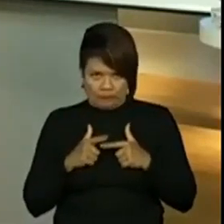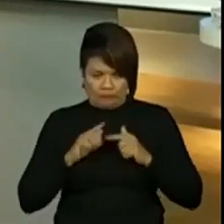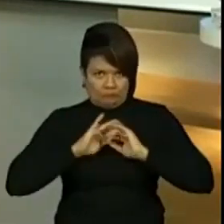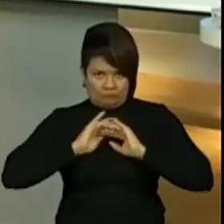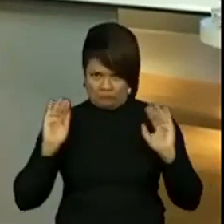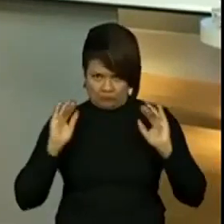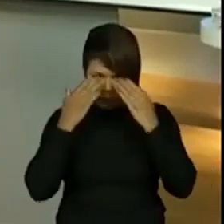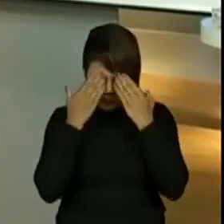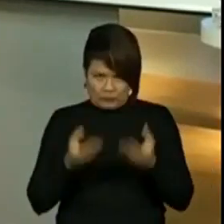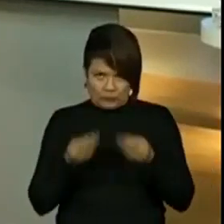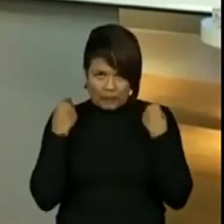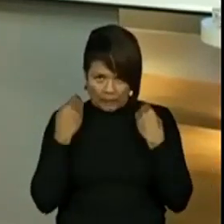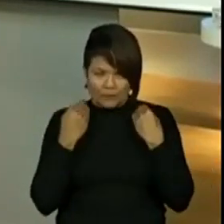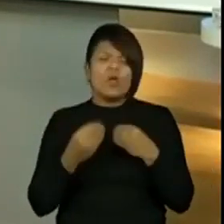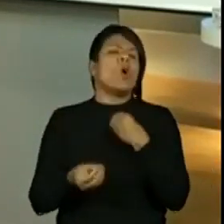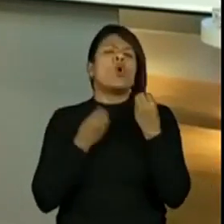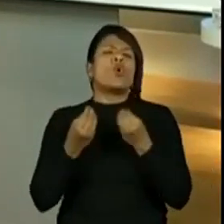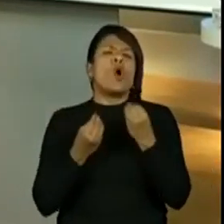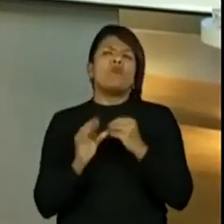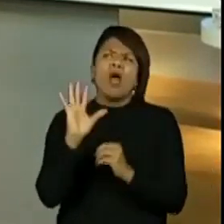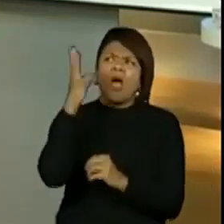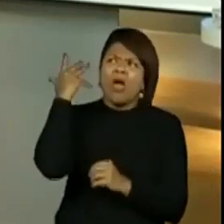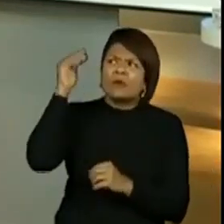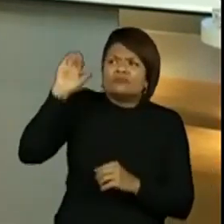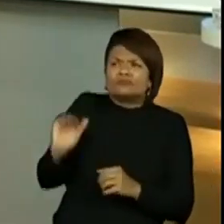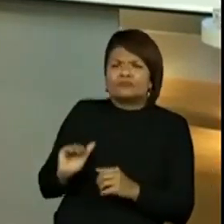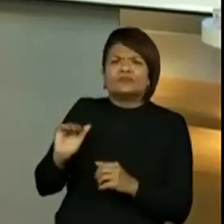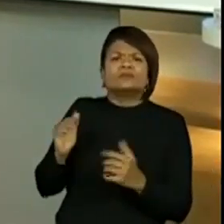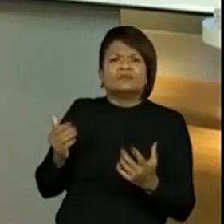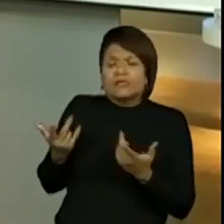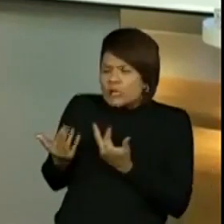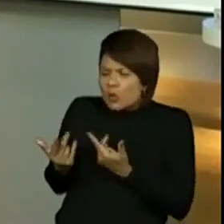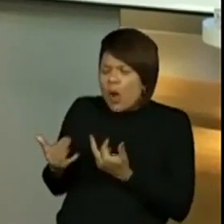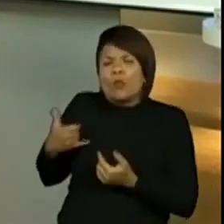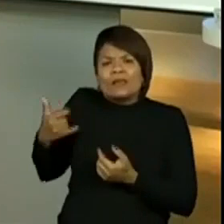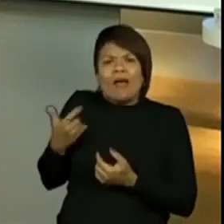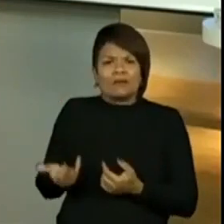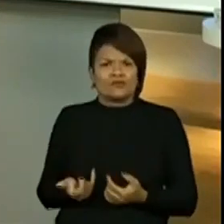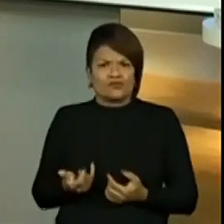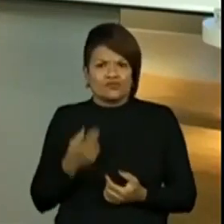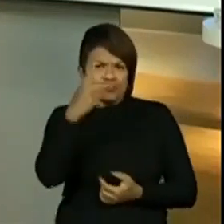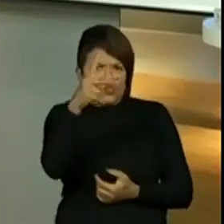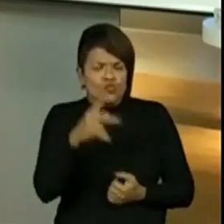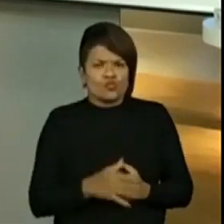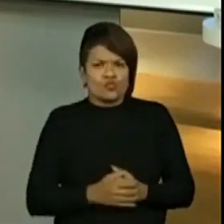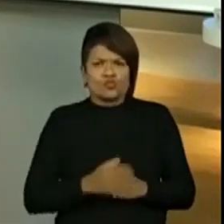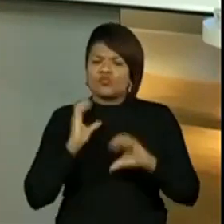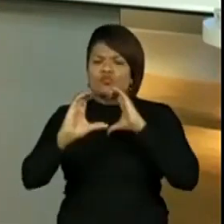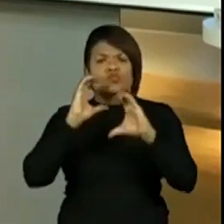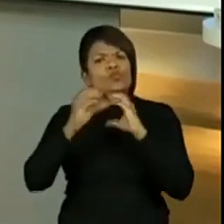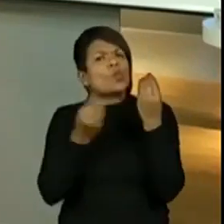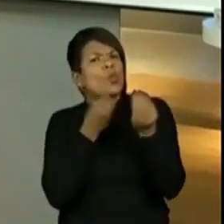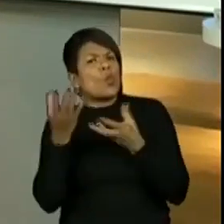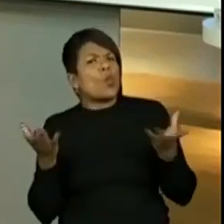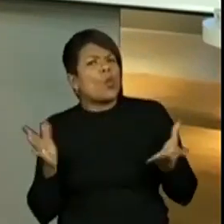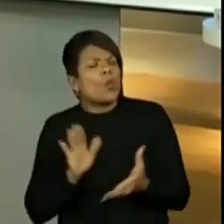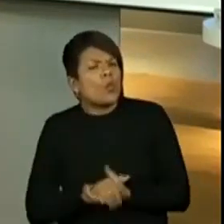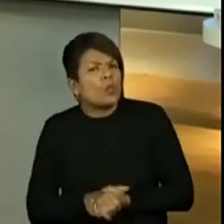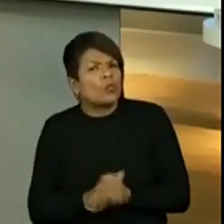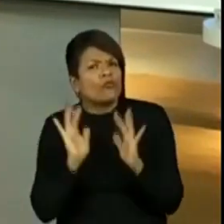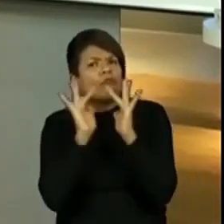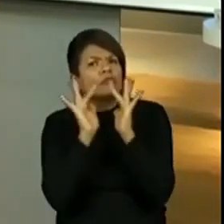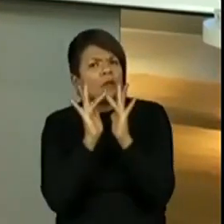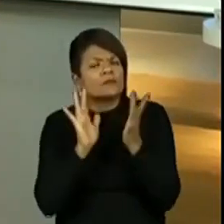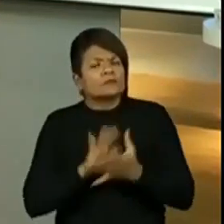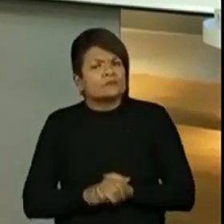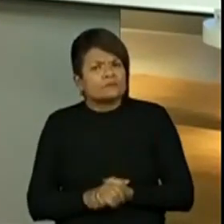que a gente tem. Mas como que eles se comunicavam quando tinha a idade de vocês? Como que eles se comunicavam uns com os outros? Será que era